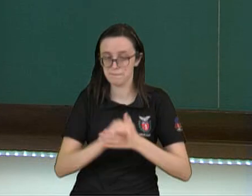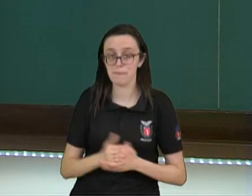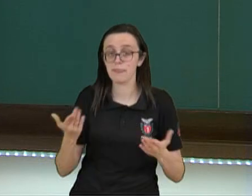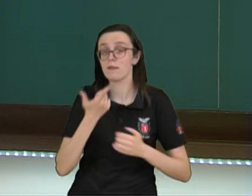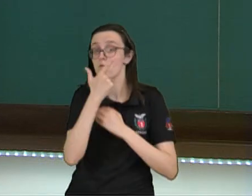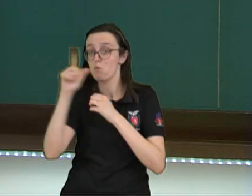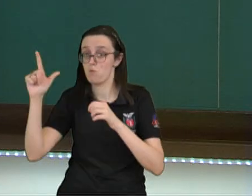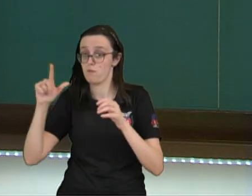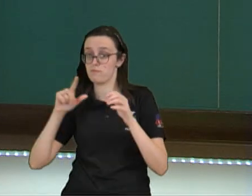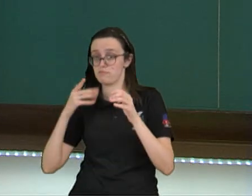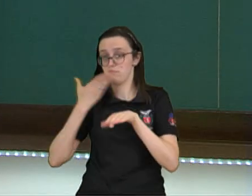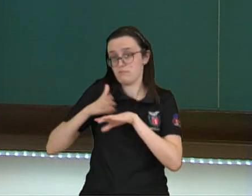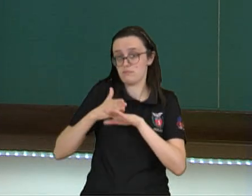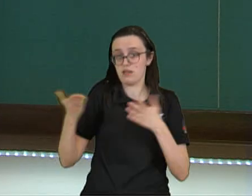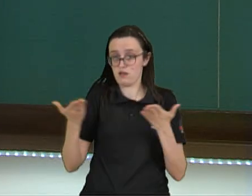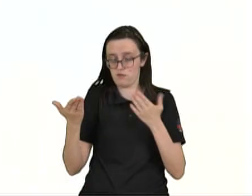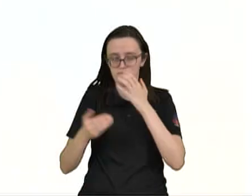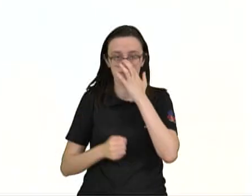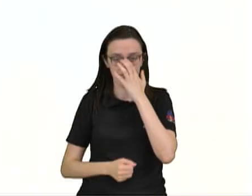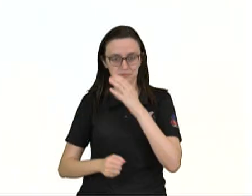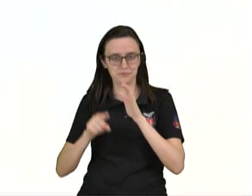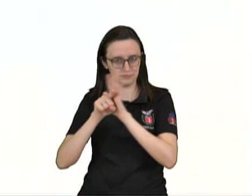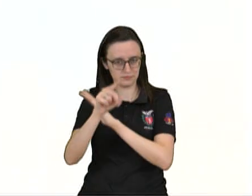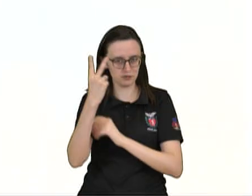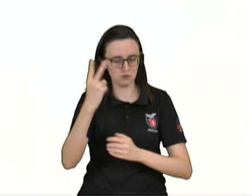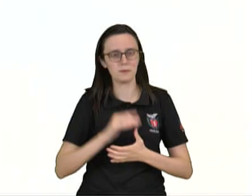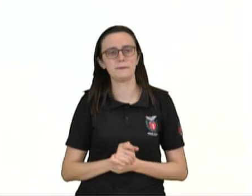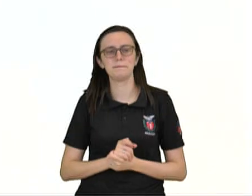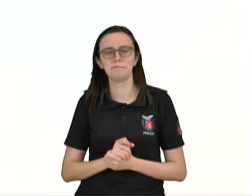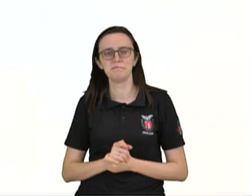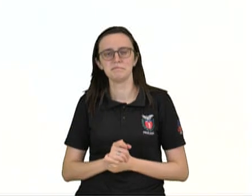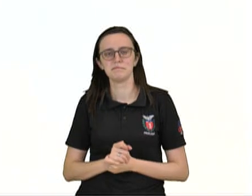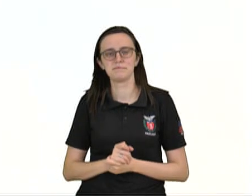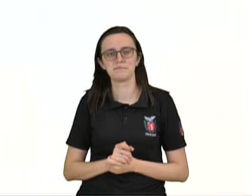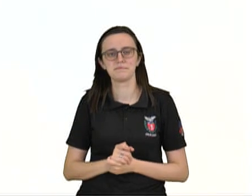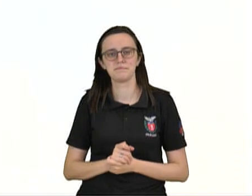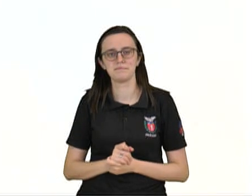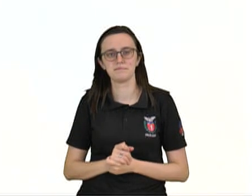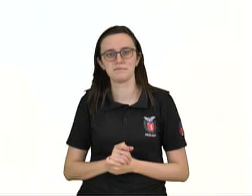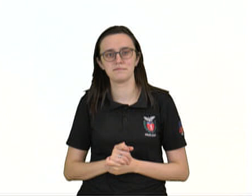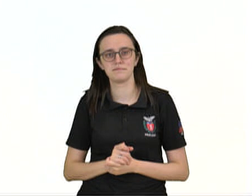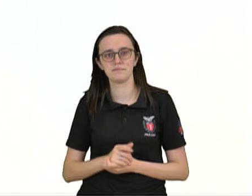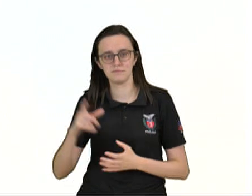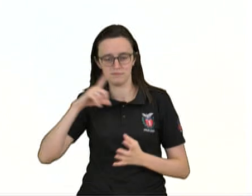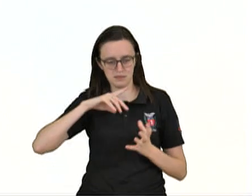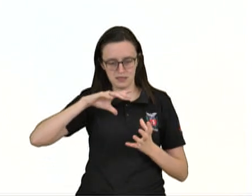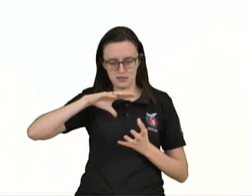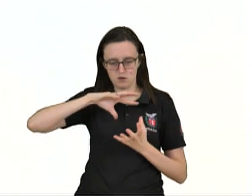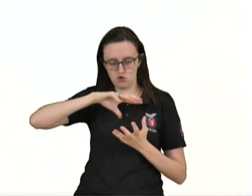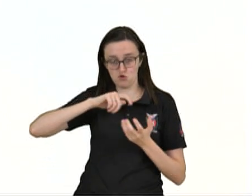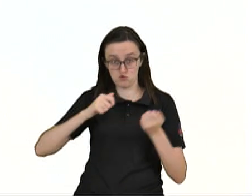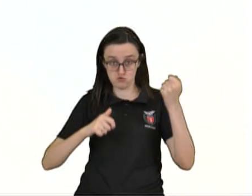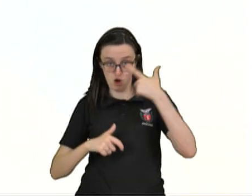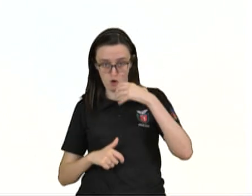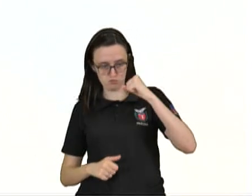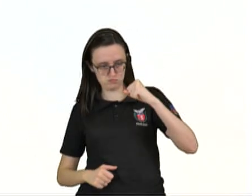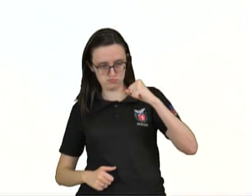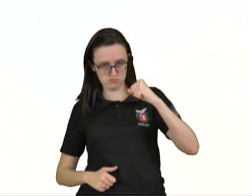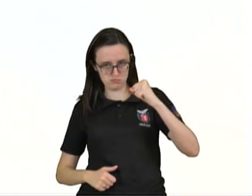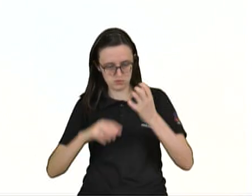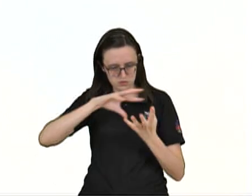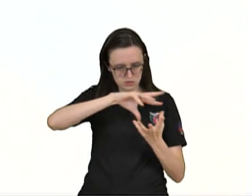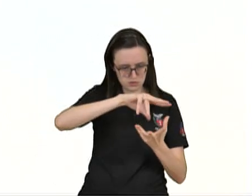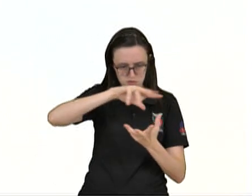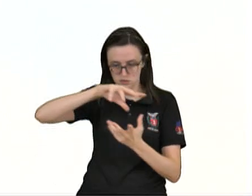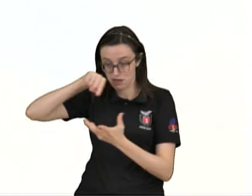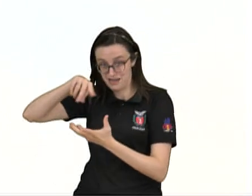2, vamos praticar 2 agora, olha lá. A distância média entre Marte e o Sol é